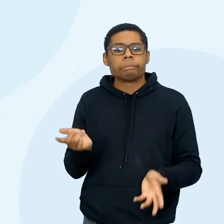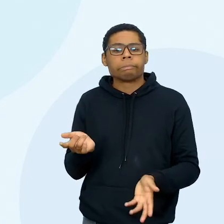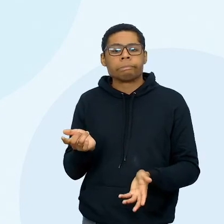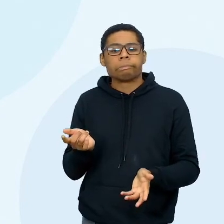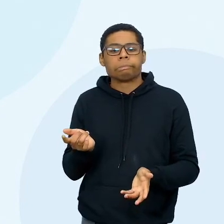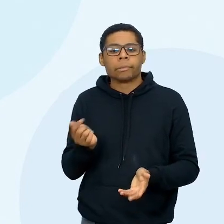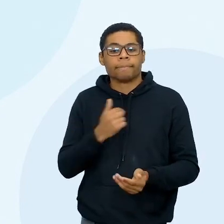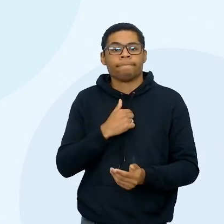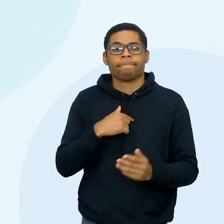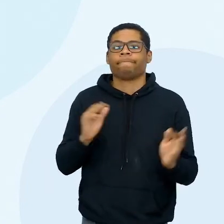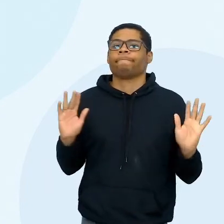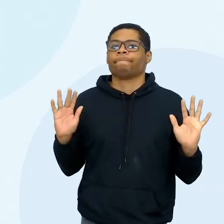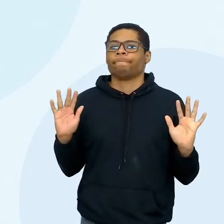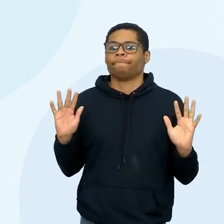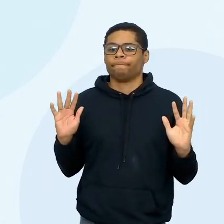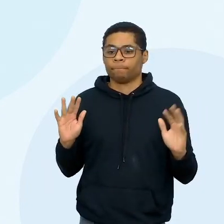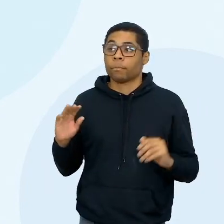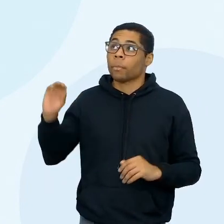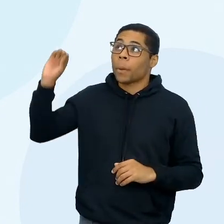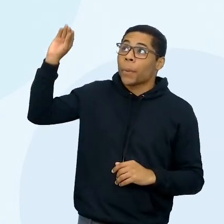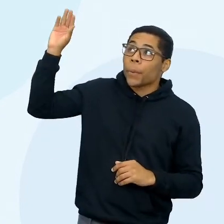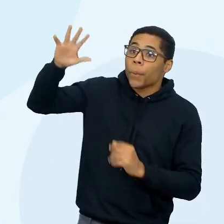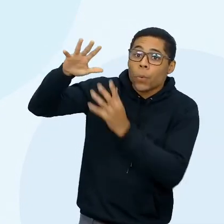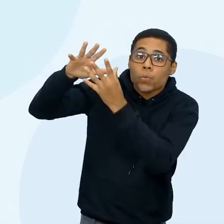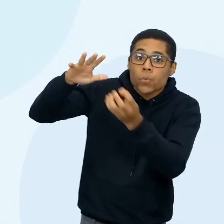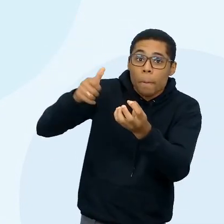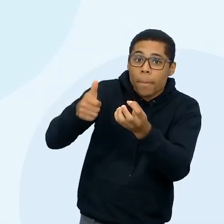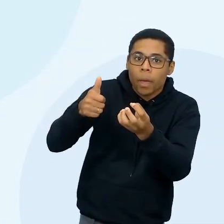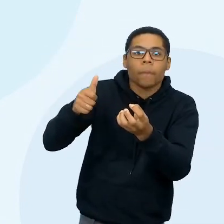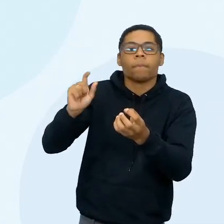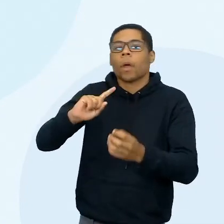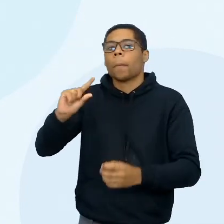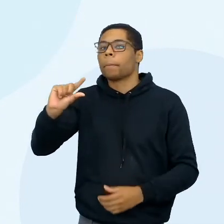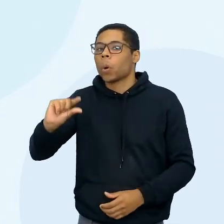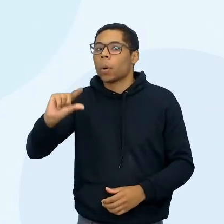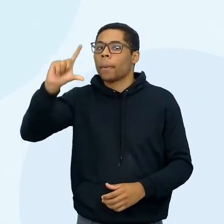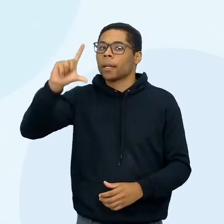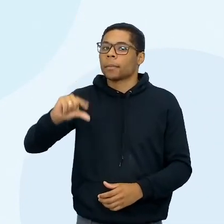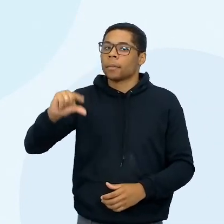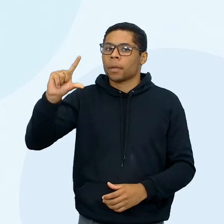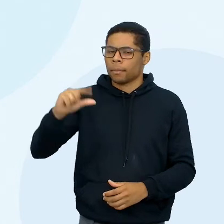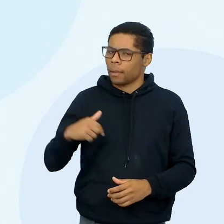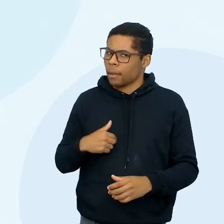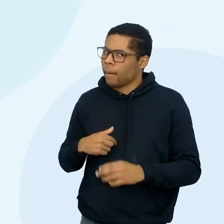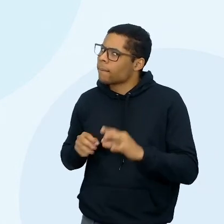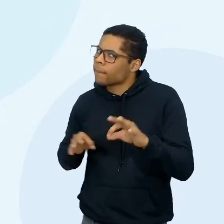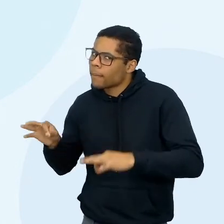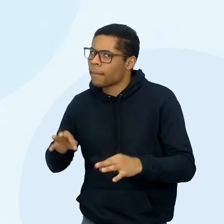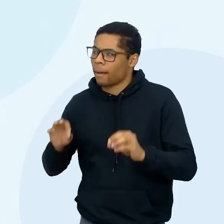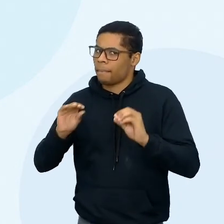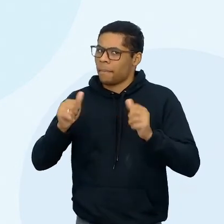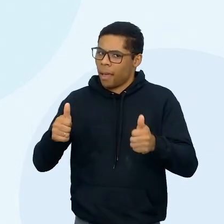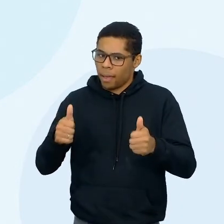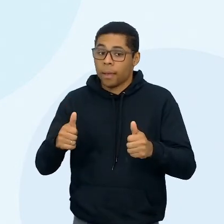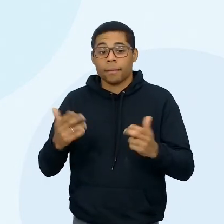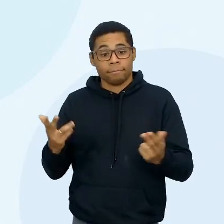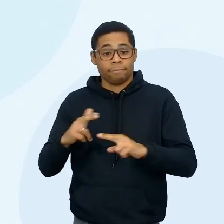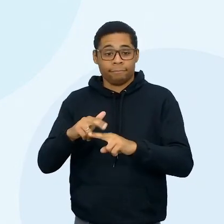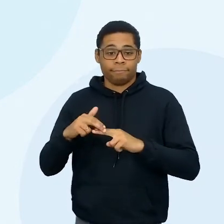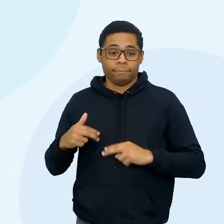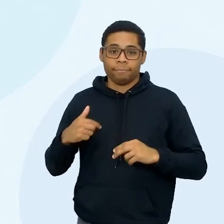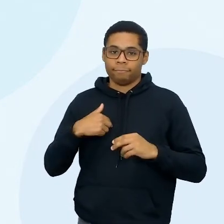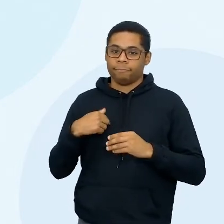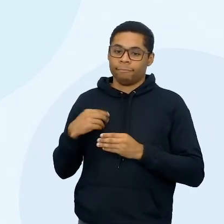Quanto que eu aproveito da luz solar? Será que eu estou com um plano aí bacana? E aí eu trouxe para